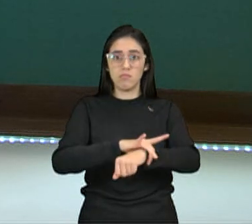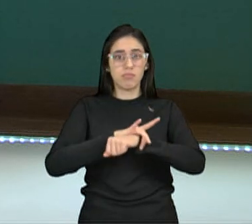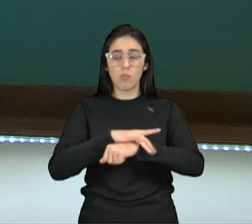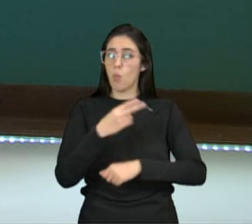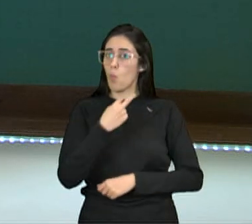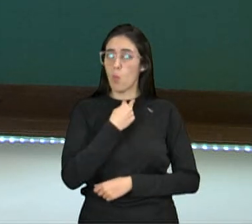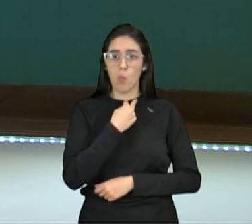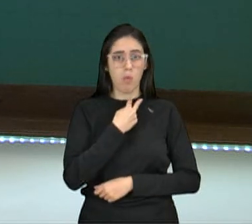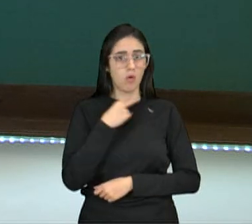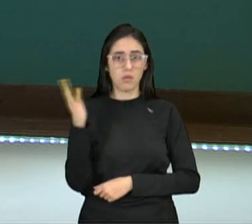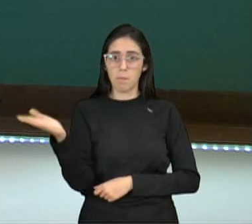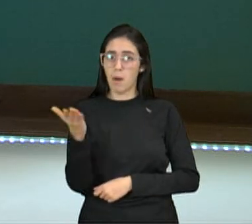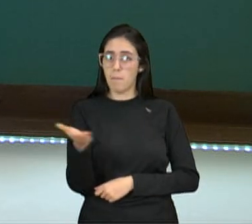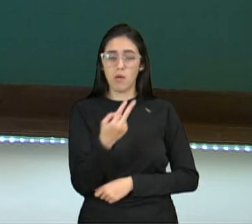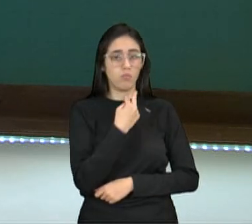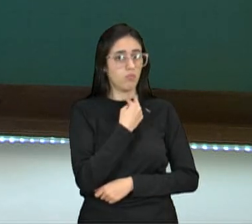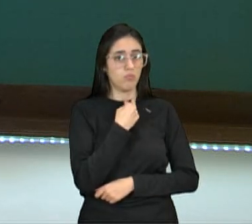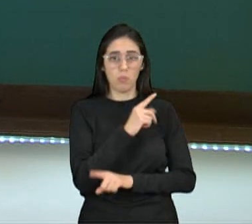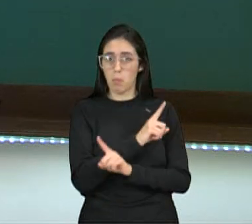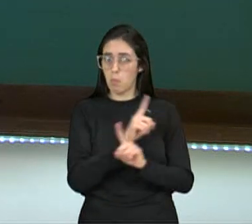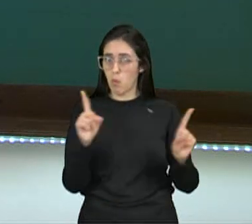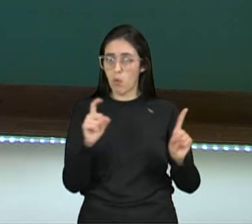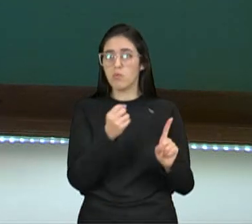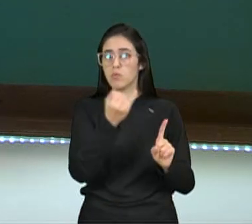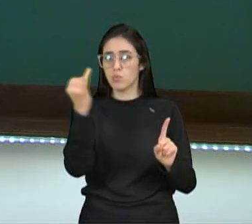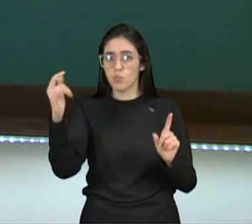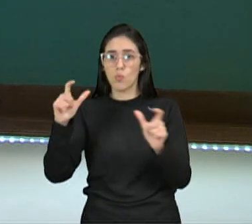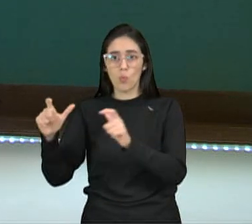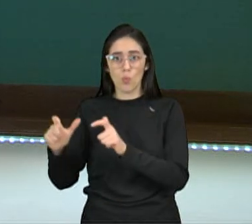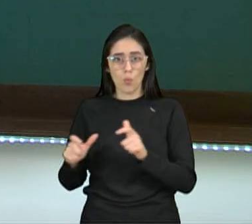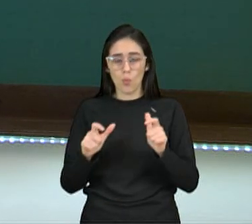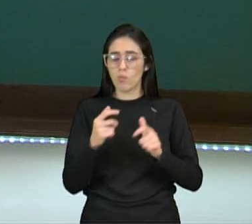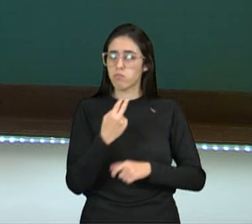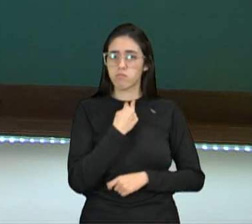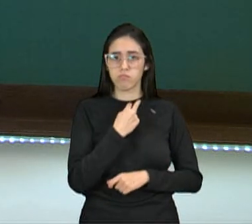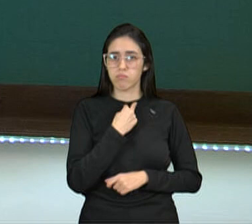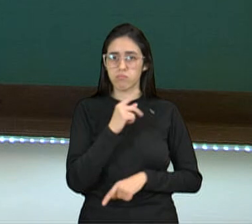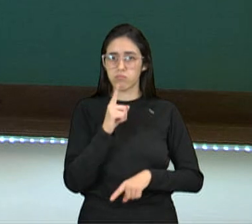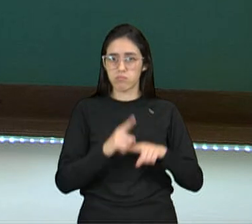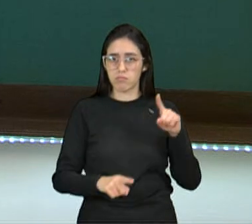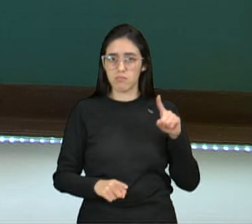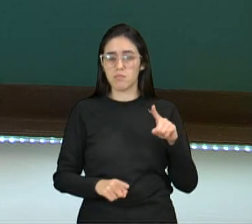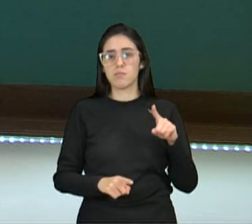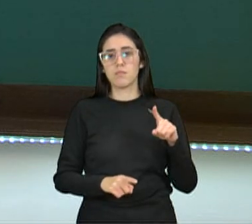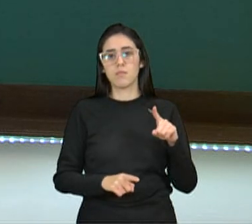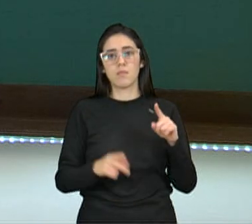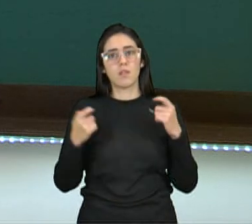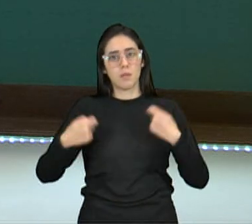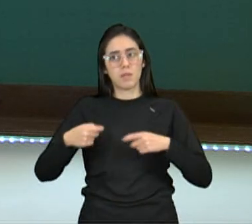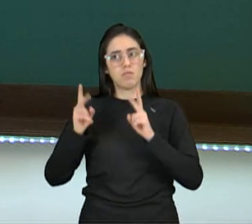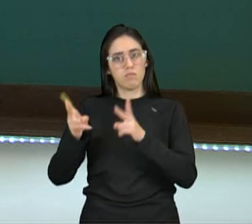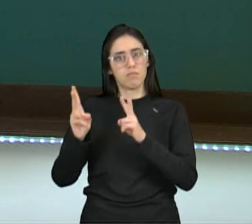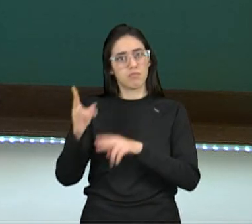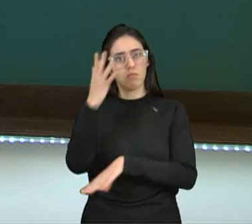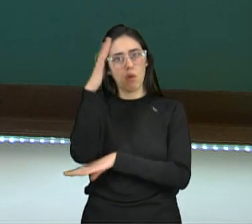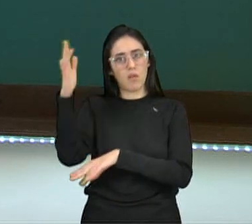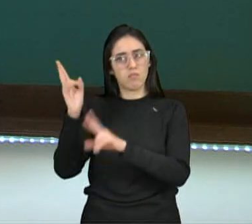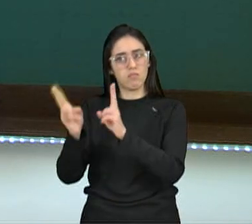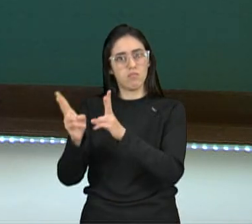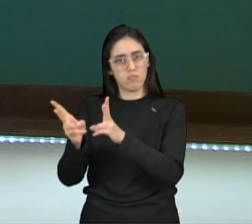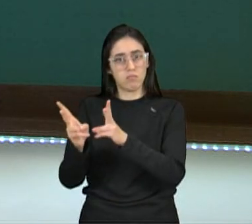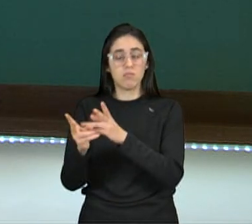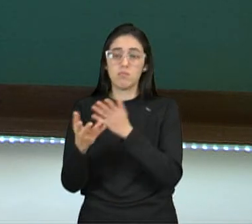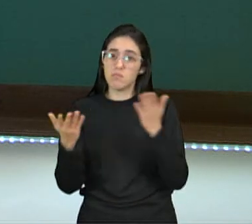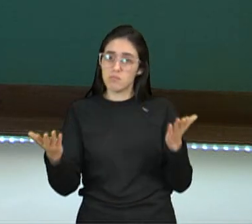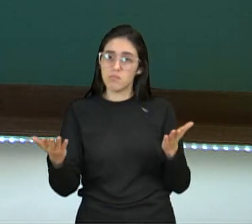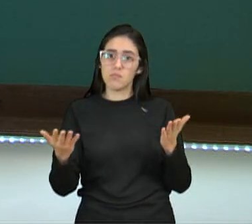ser alteradas, que não podem ser usadas para o desenvolvimento de atividades agrícolas, por exemplo. São unidades de conservação,